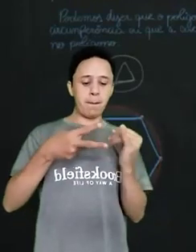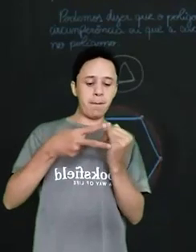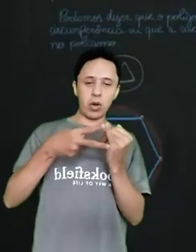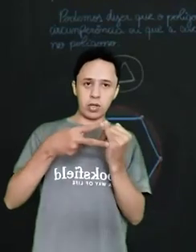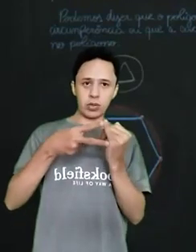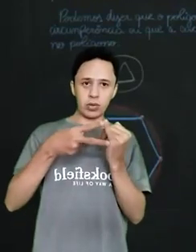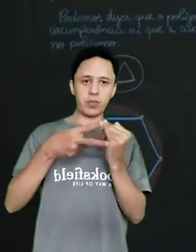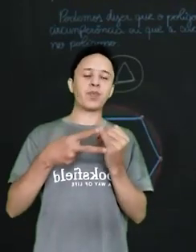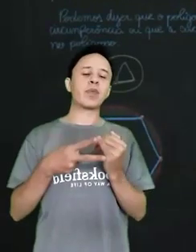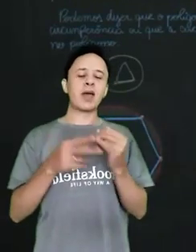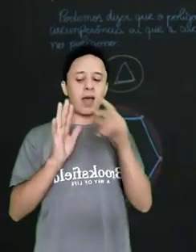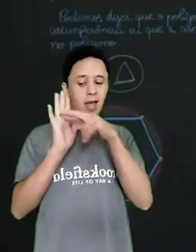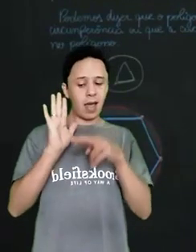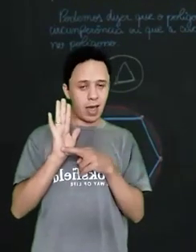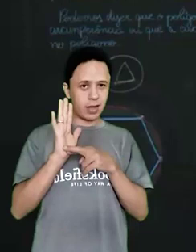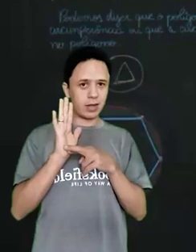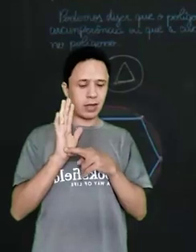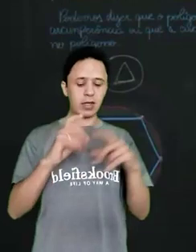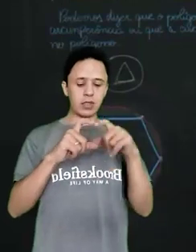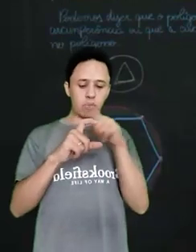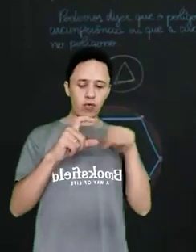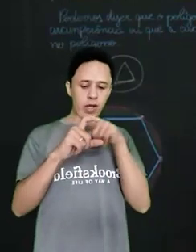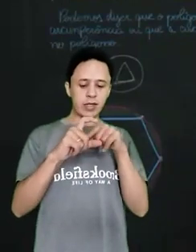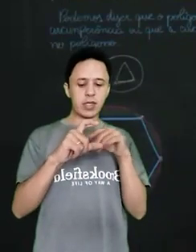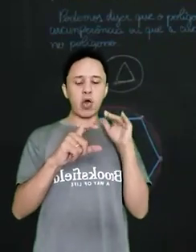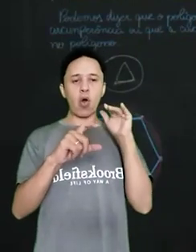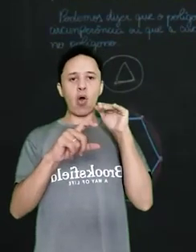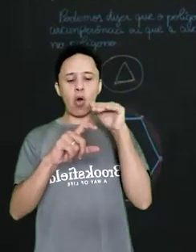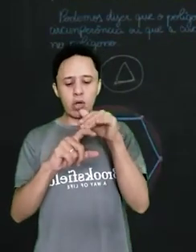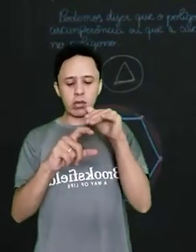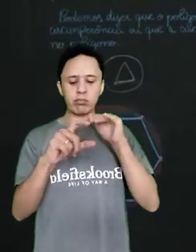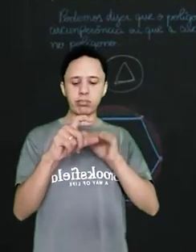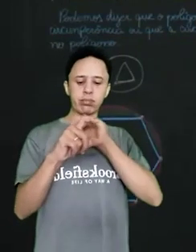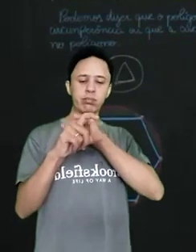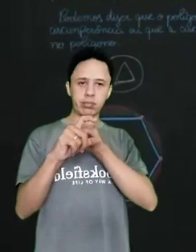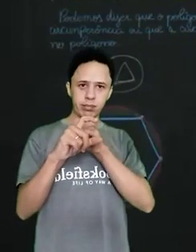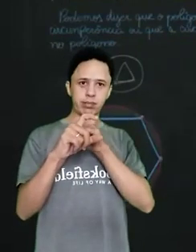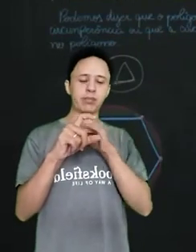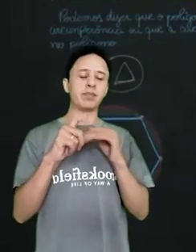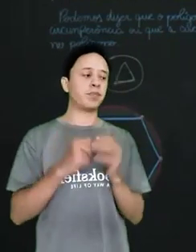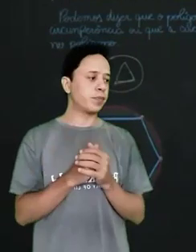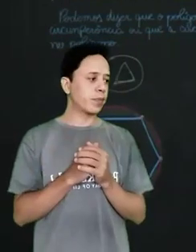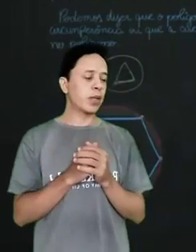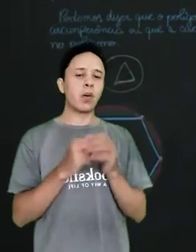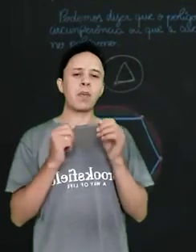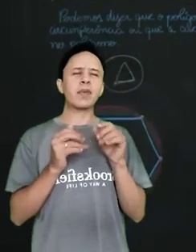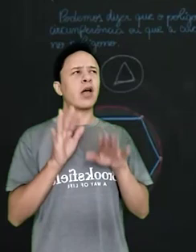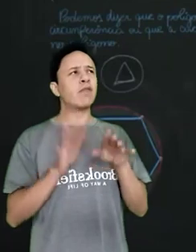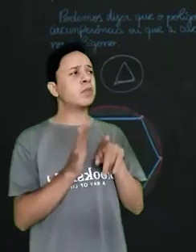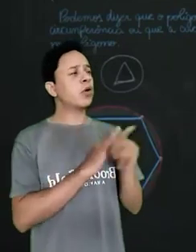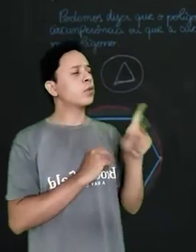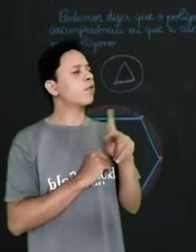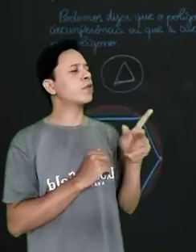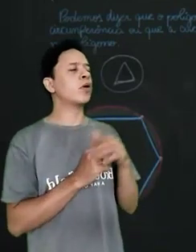mesma regra que é a circunferência tocar em um ponto cada um dos lados desse polígono. E aí você pode me perguntar